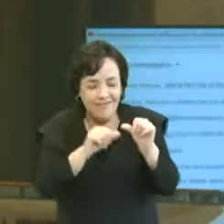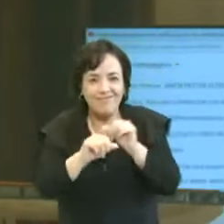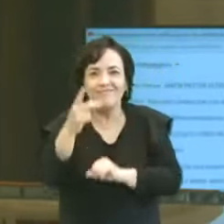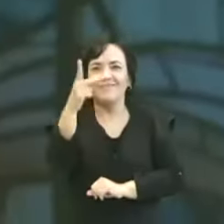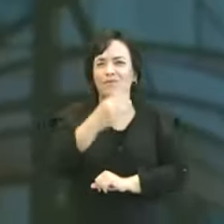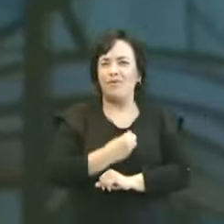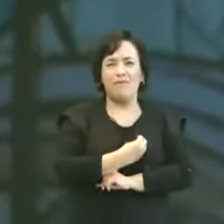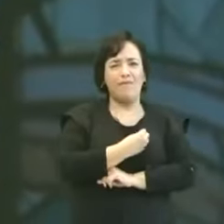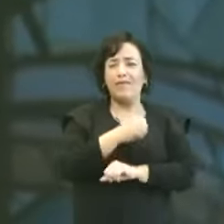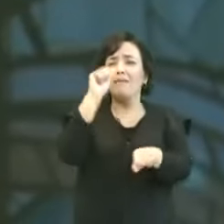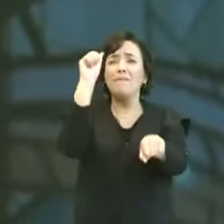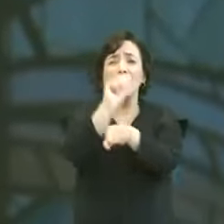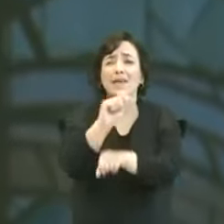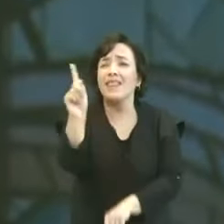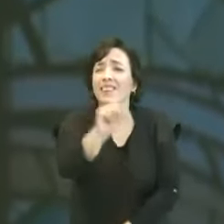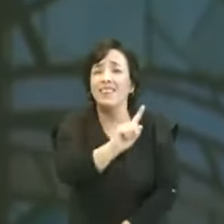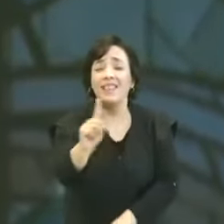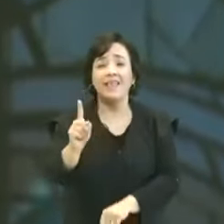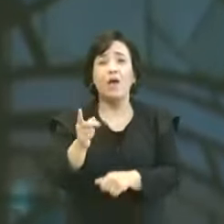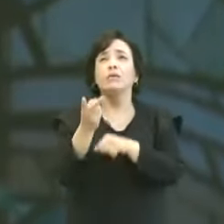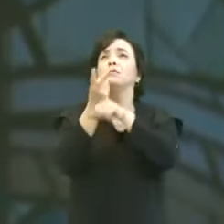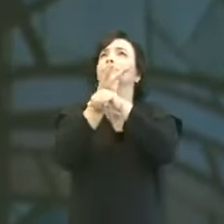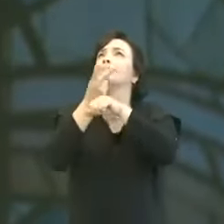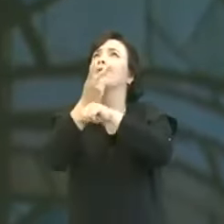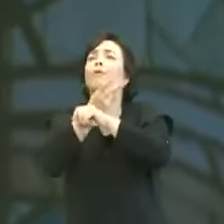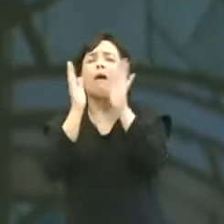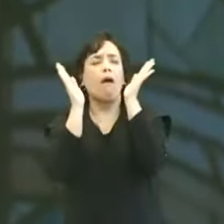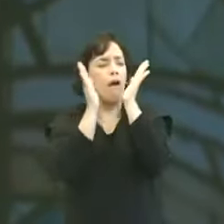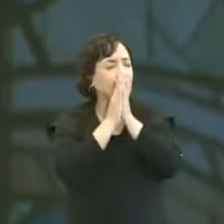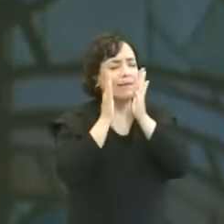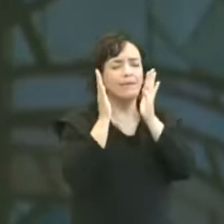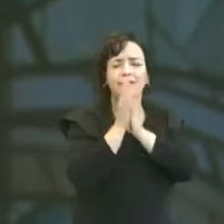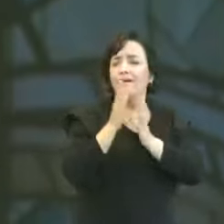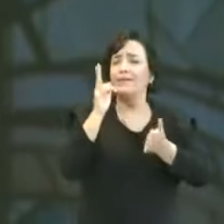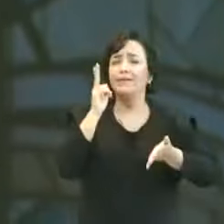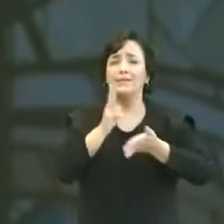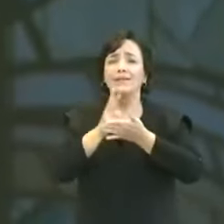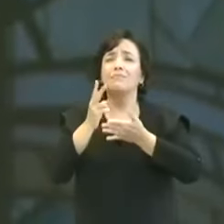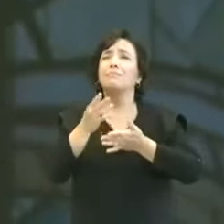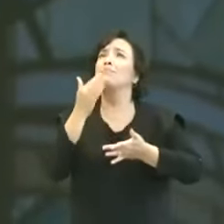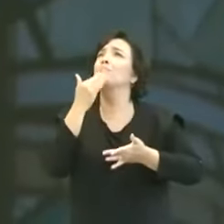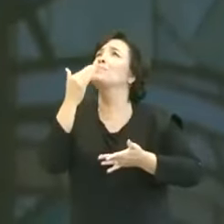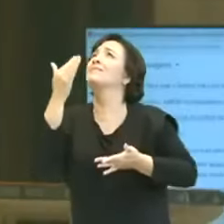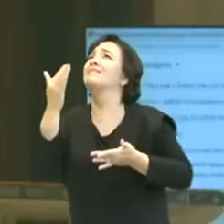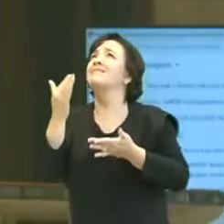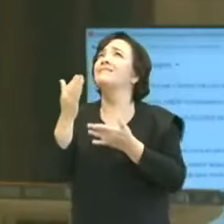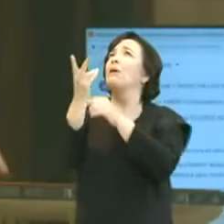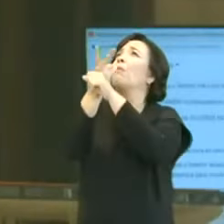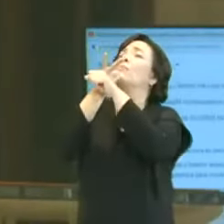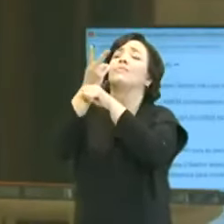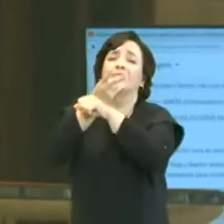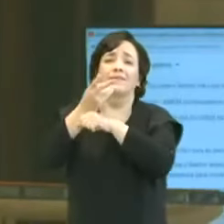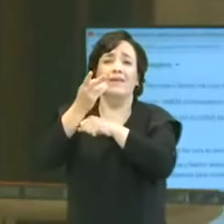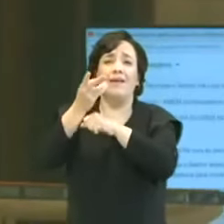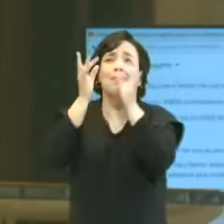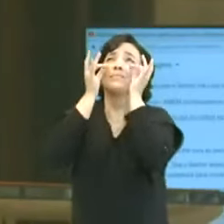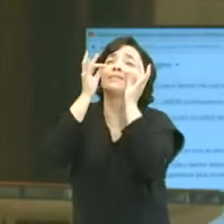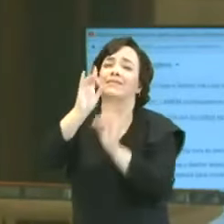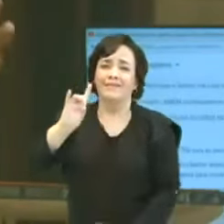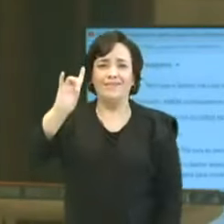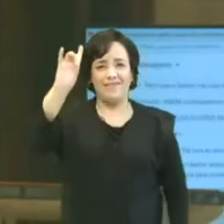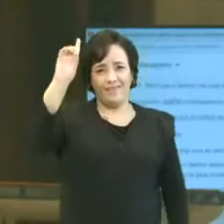não parar a busca constante pela presença do Senhor. Ela